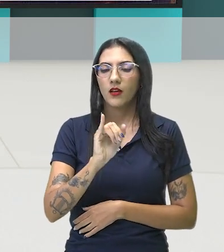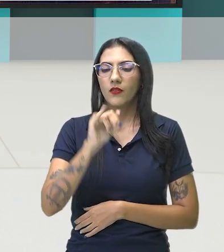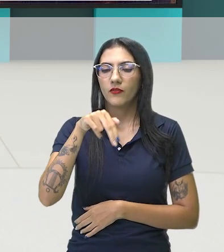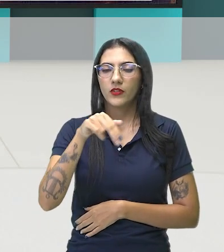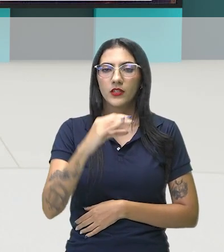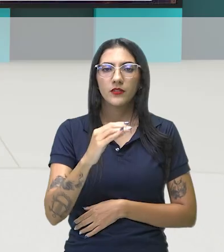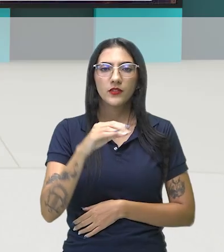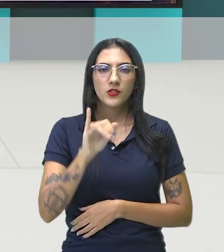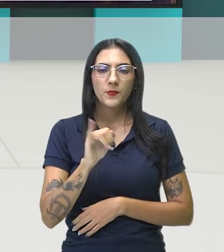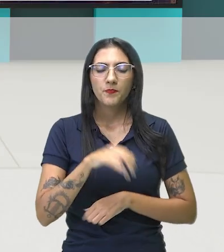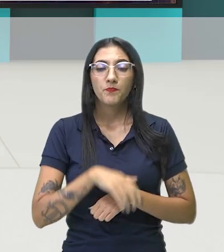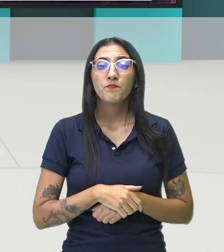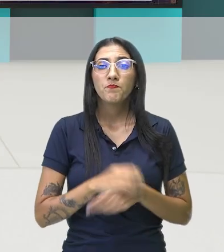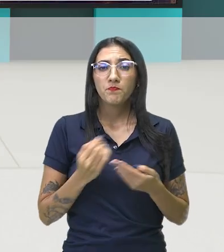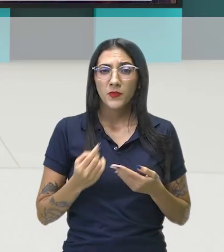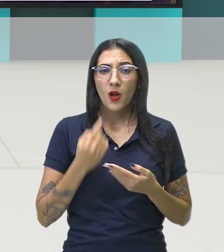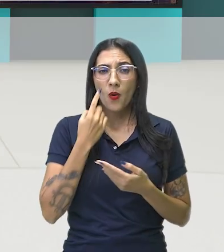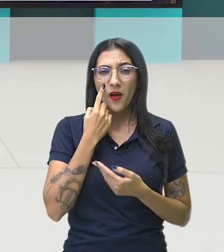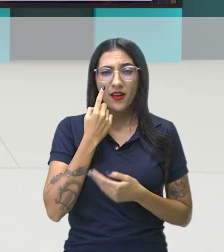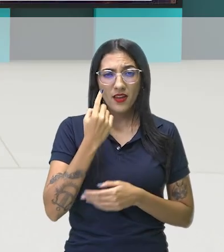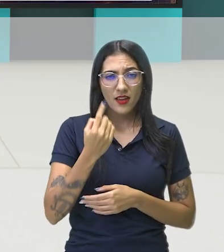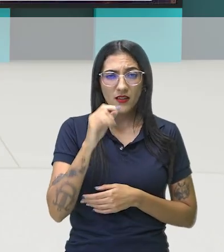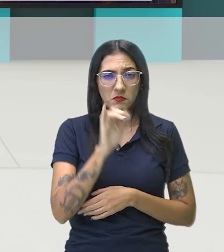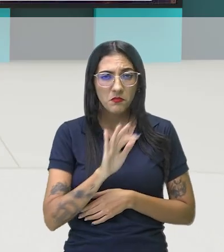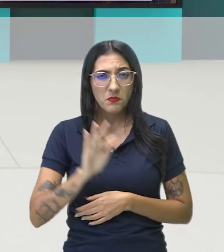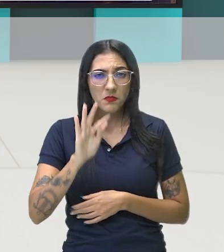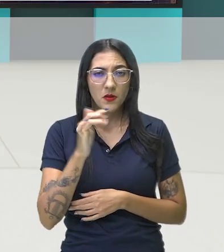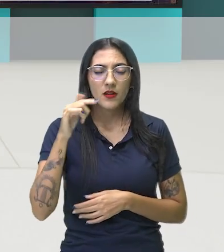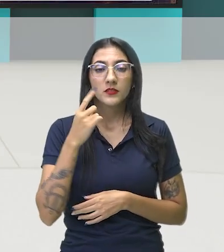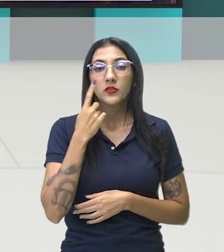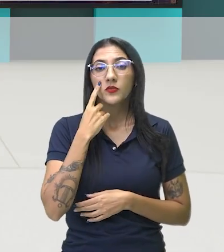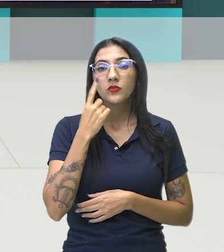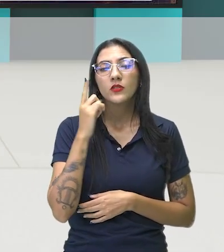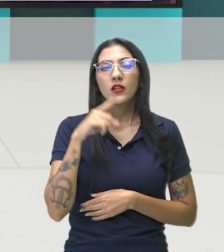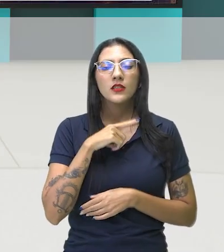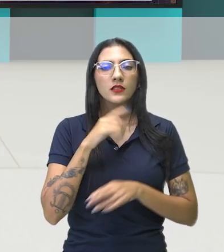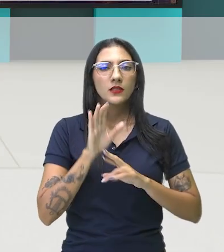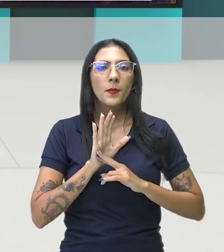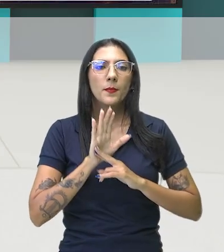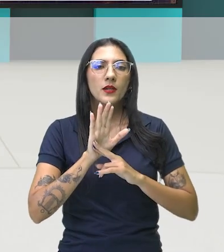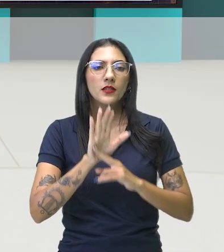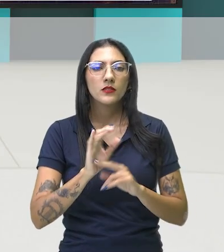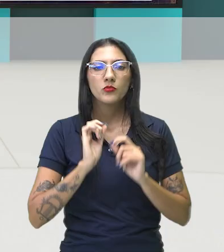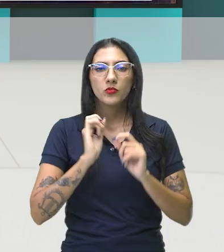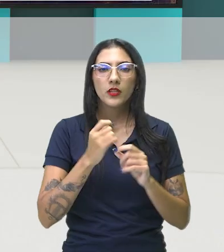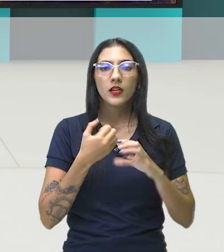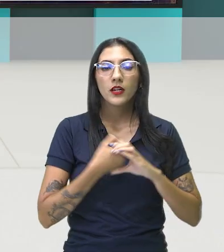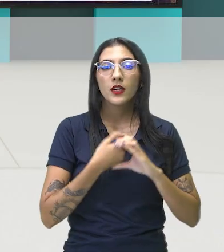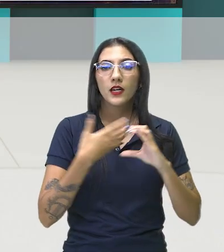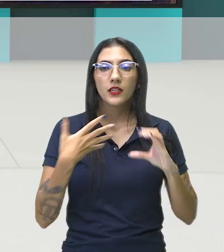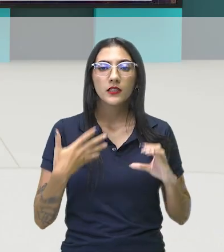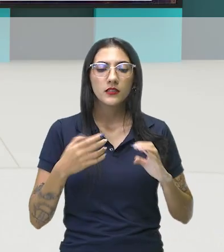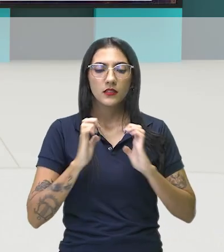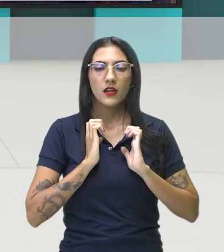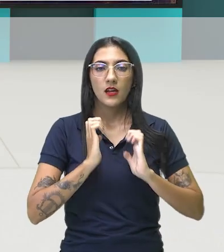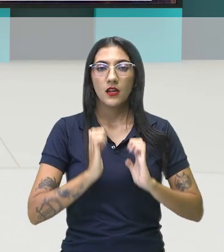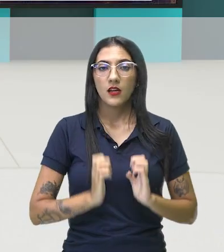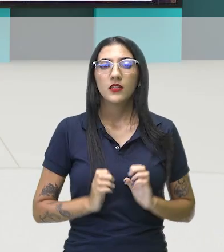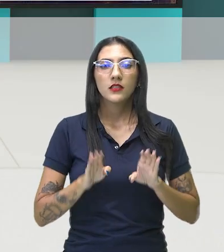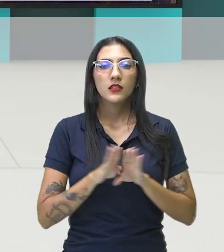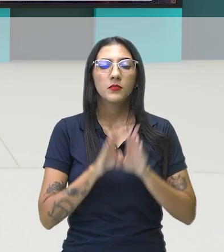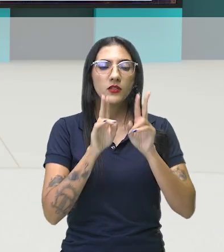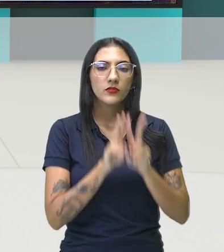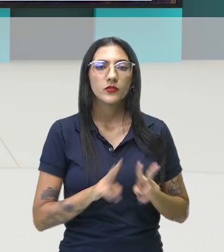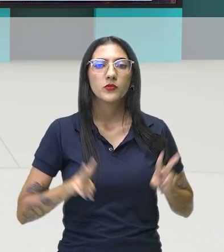Então, esse quadro aqui, Mona Lisa, ele reflete os valores éticos e estéticos,